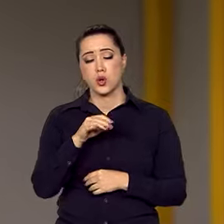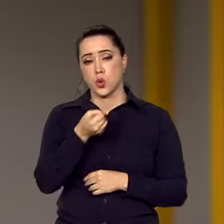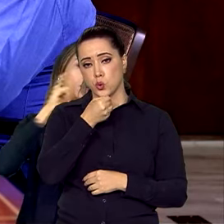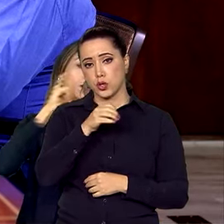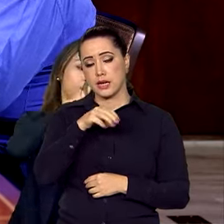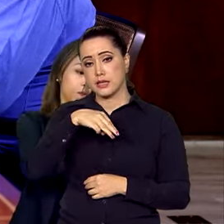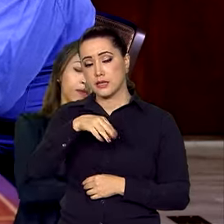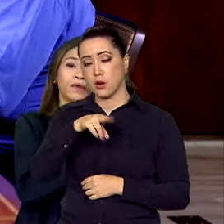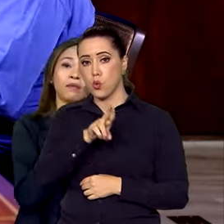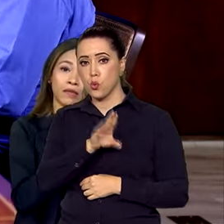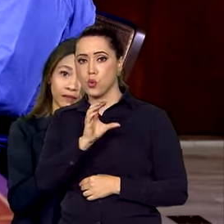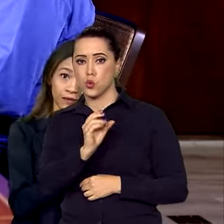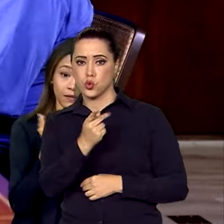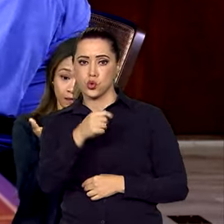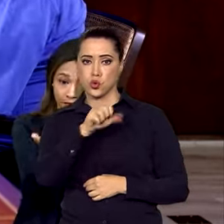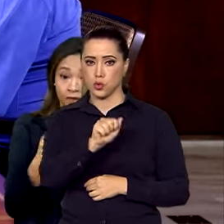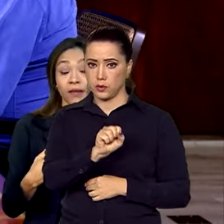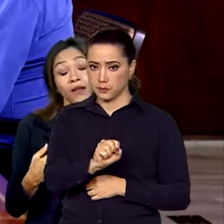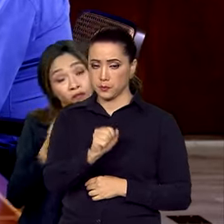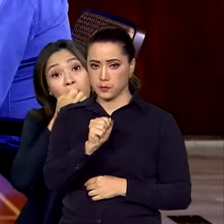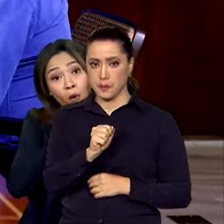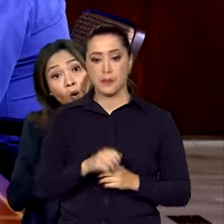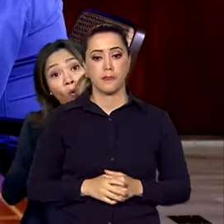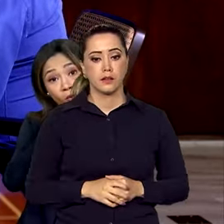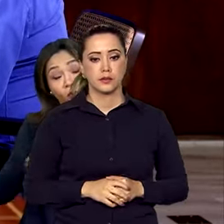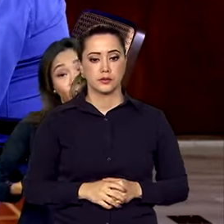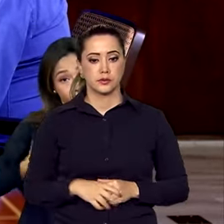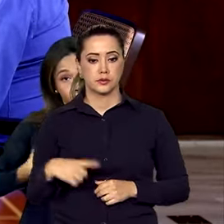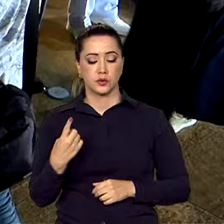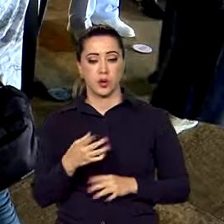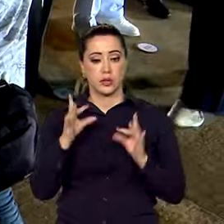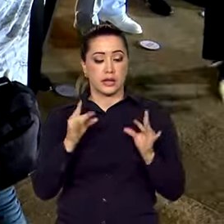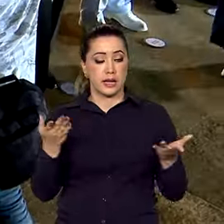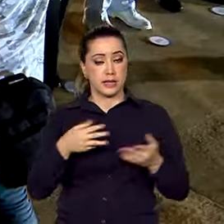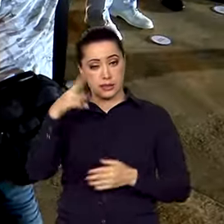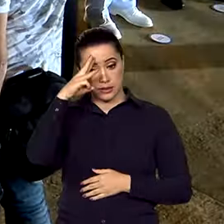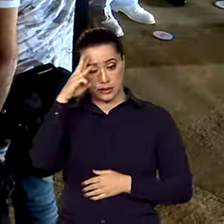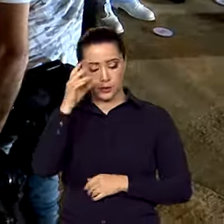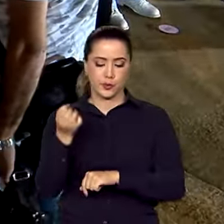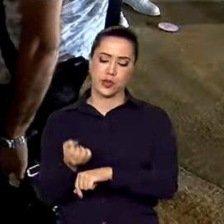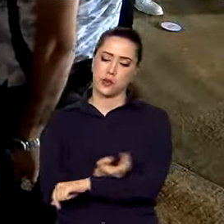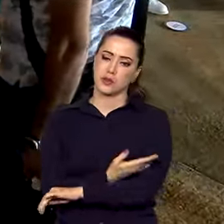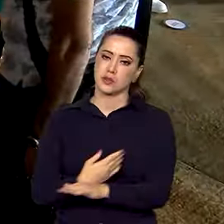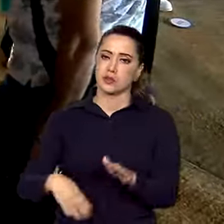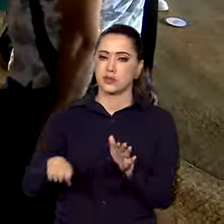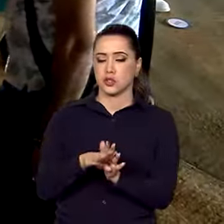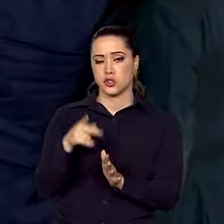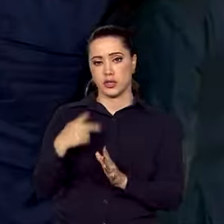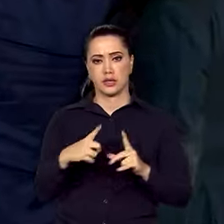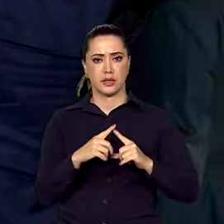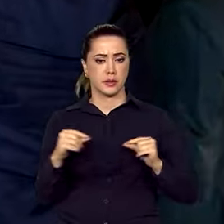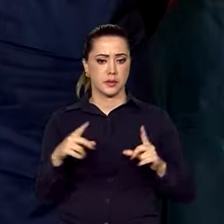conferir. O destaque inicial do programa desta terça-feira foi a emoção da chegada a